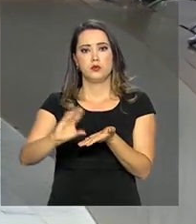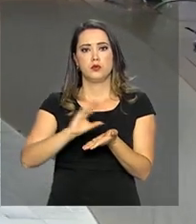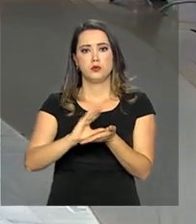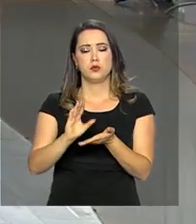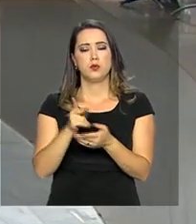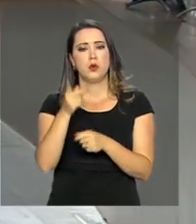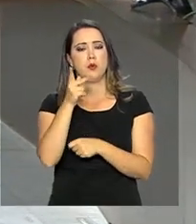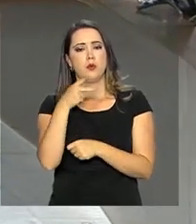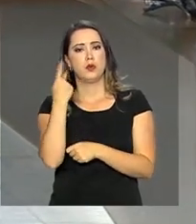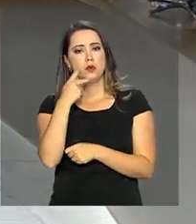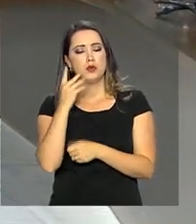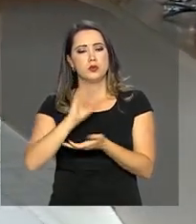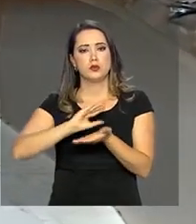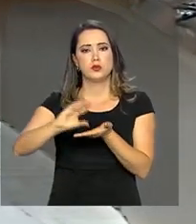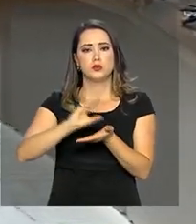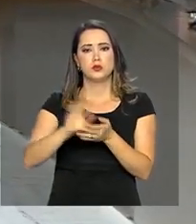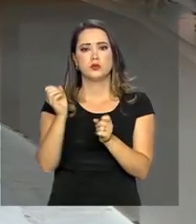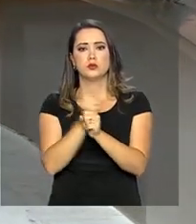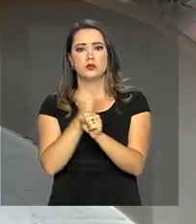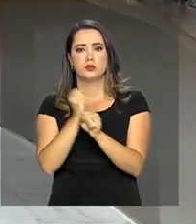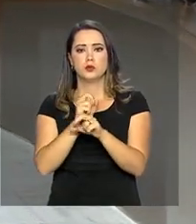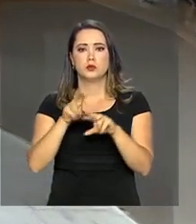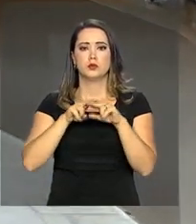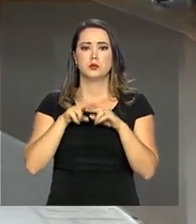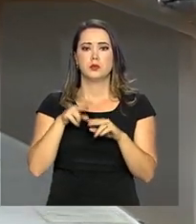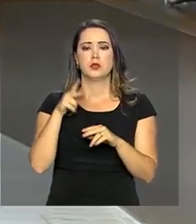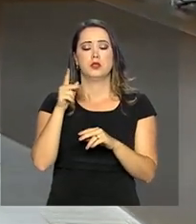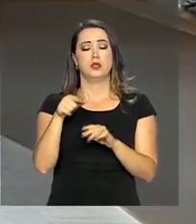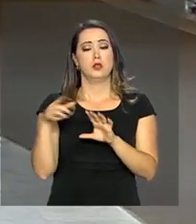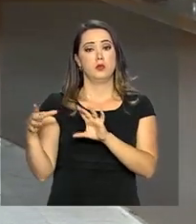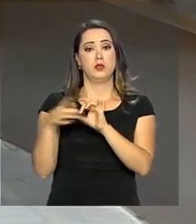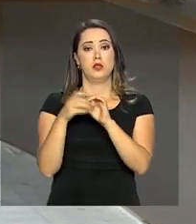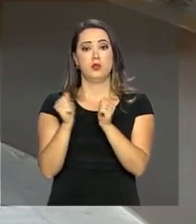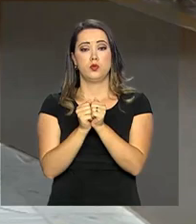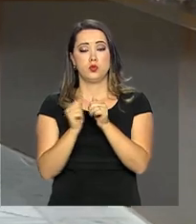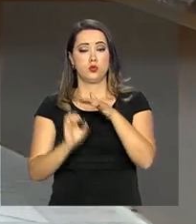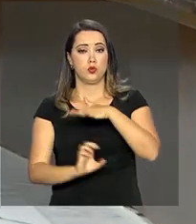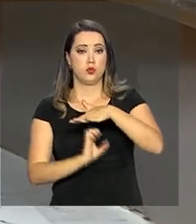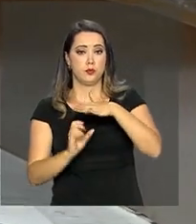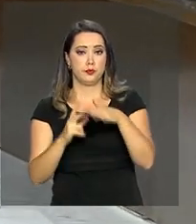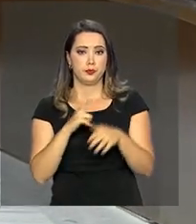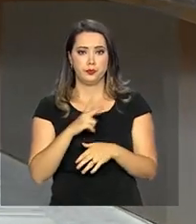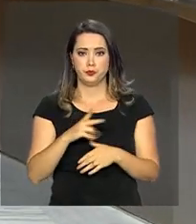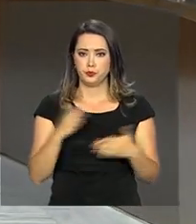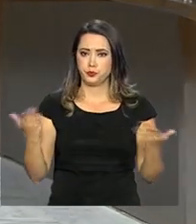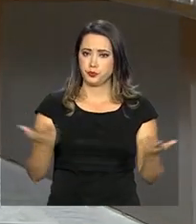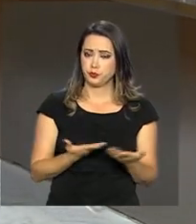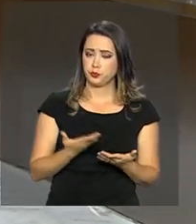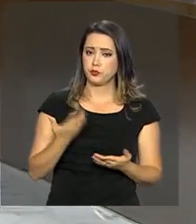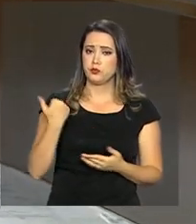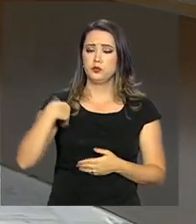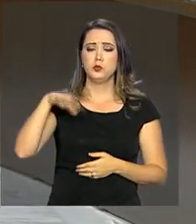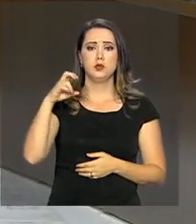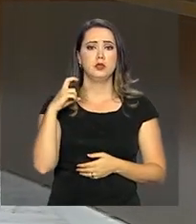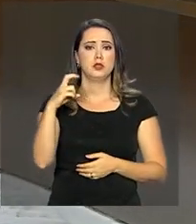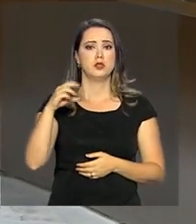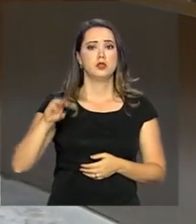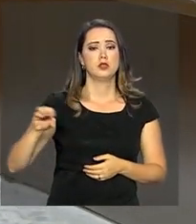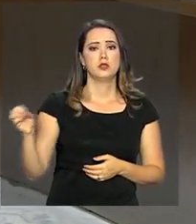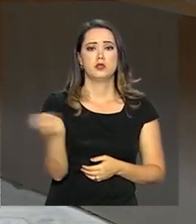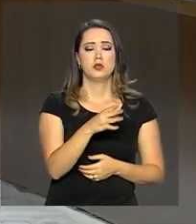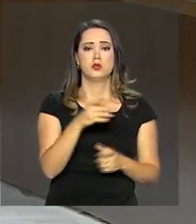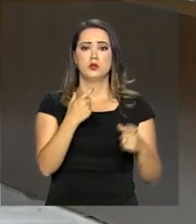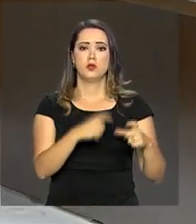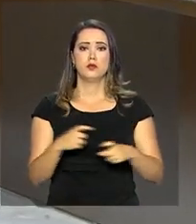infraestrutura por meio de parcerias com o setor privado na reunião de hoje vão ser qualificados mais cinco novos empreendimentos